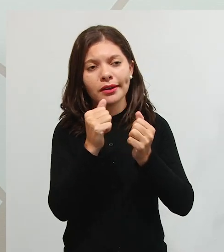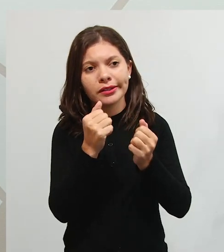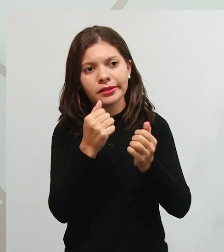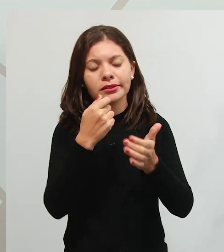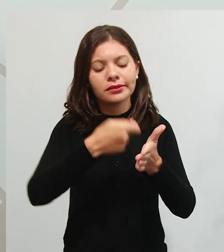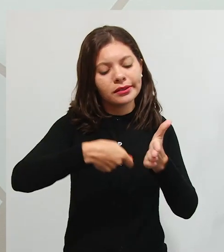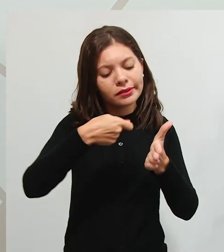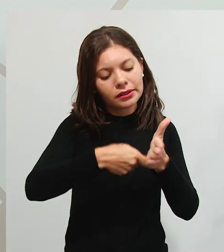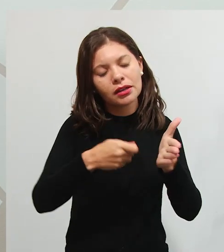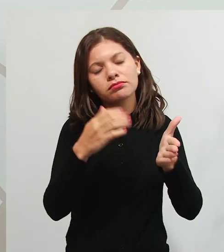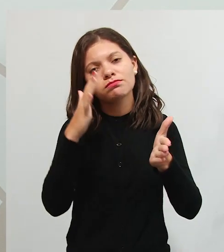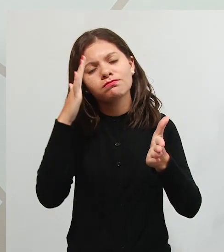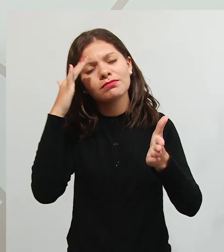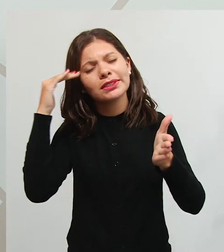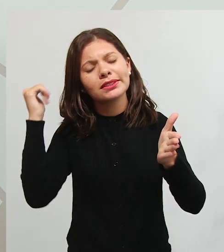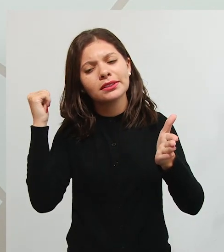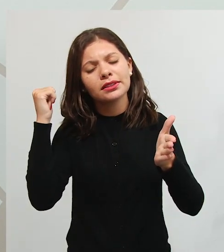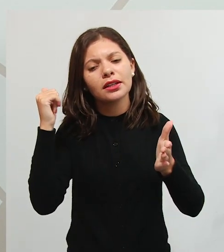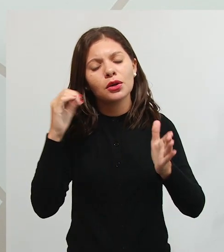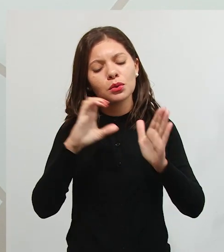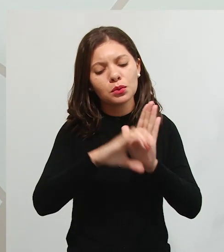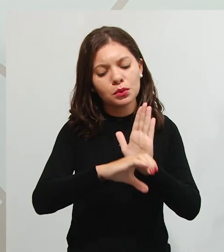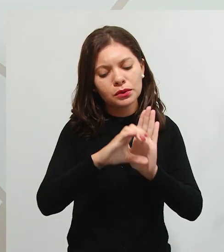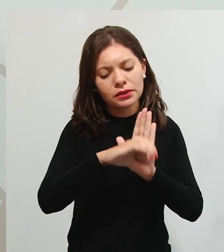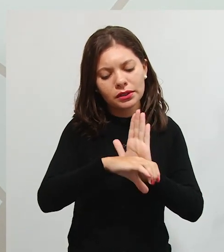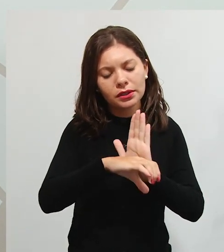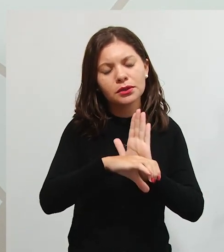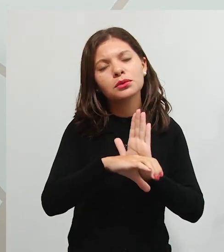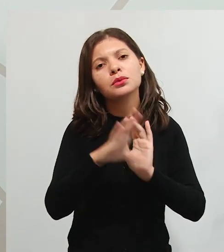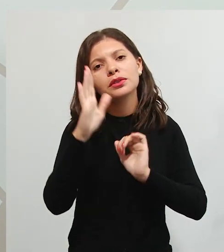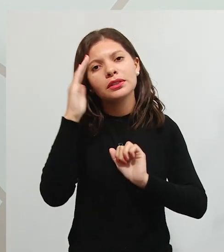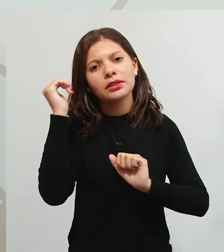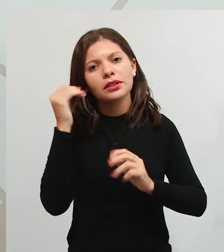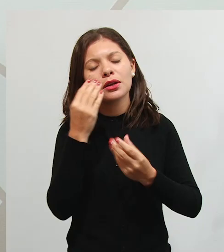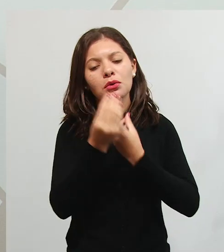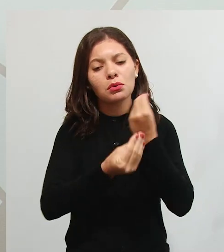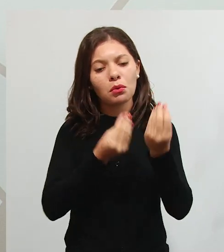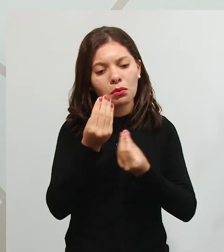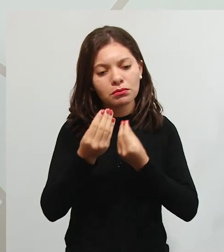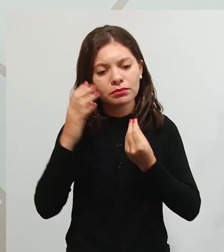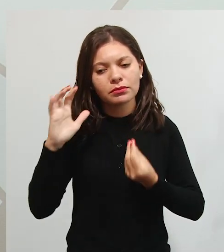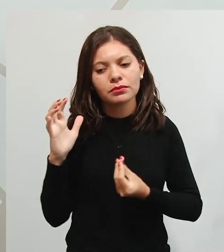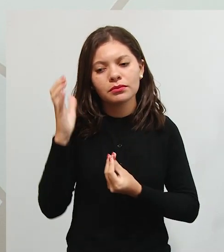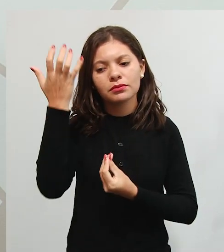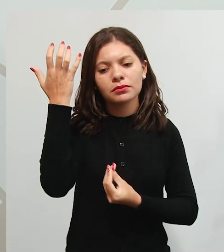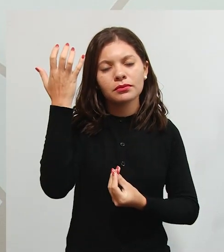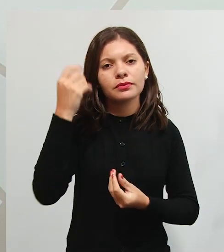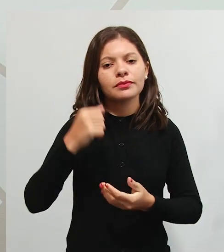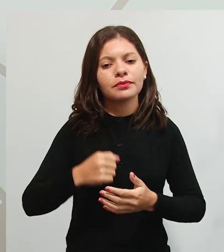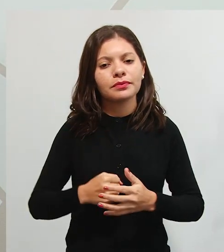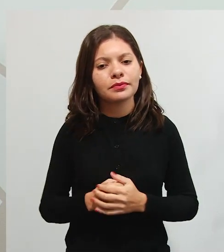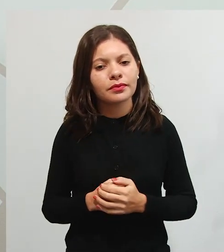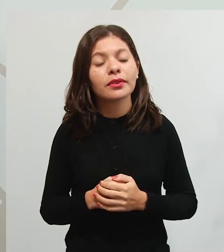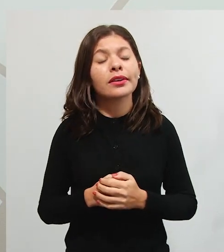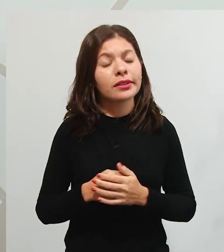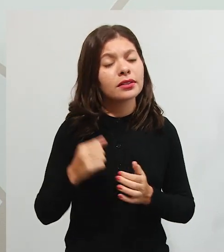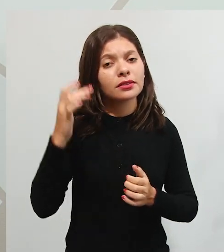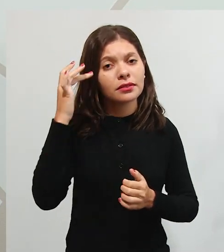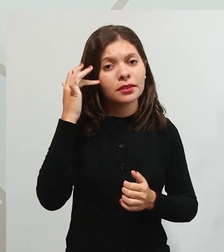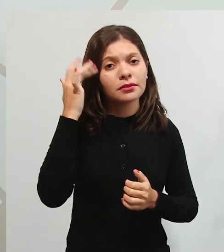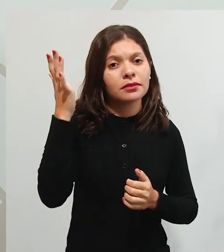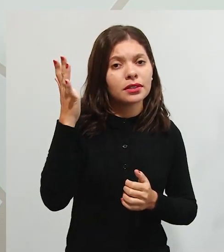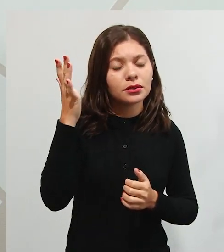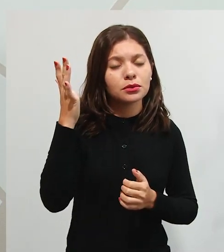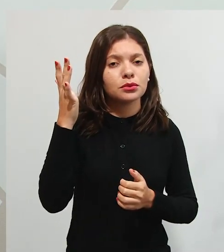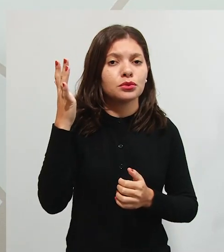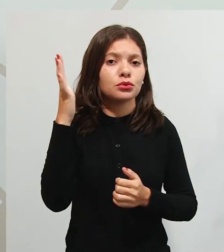tentar compreender o conceito e tentar entender como que funciona isso, fica um pouco mais fácil